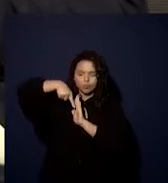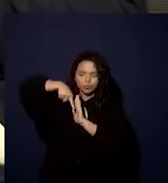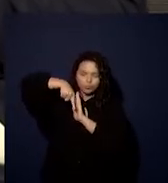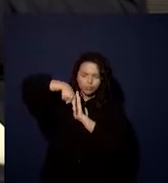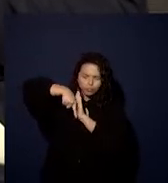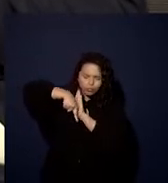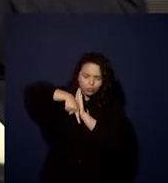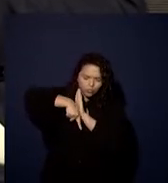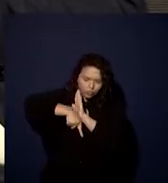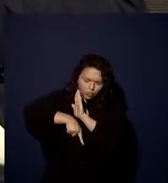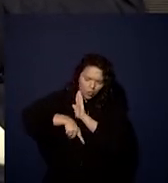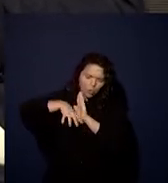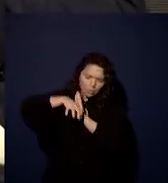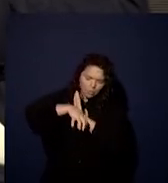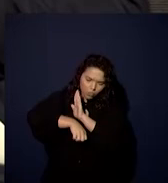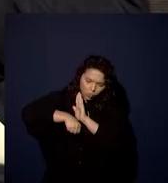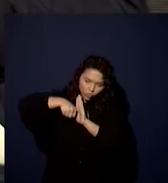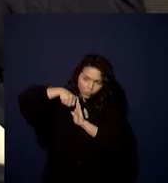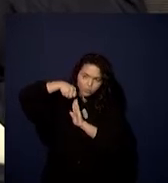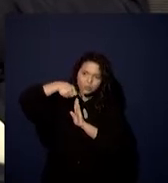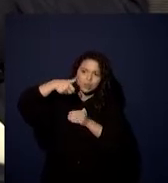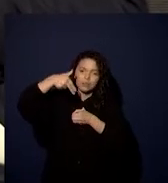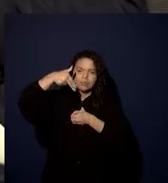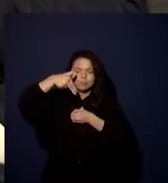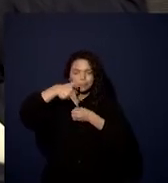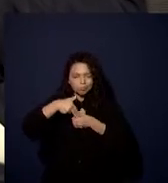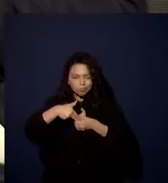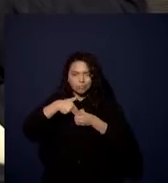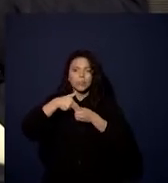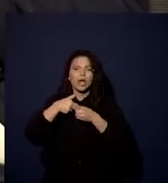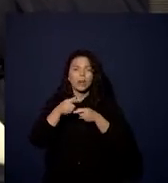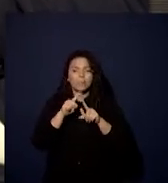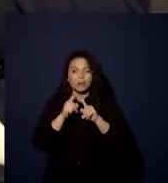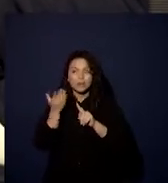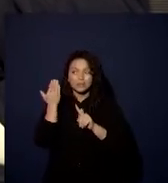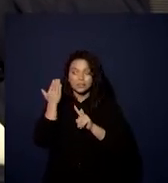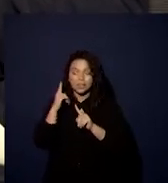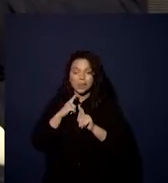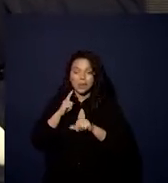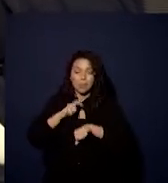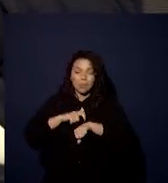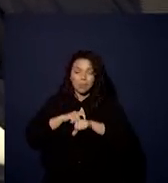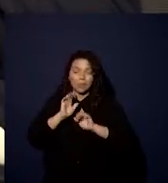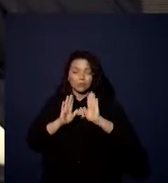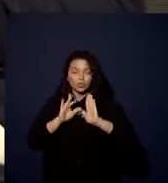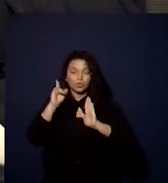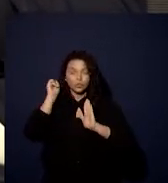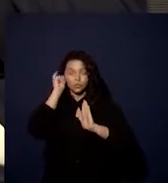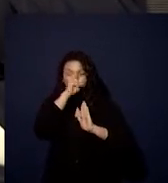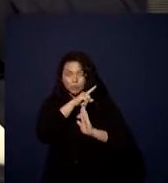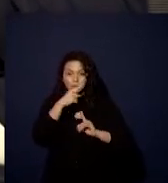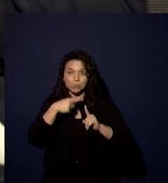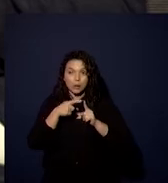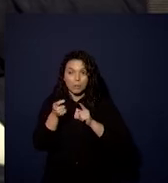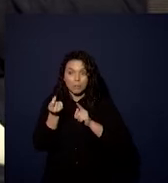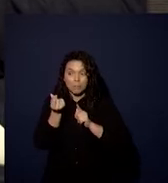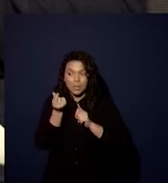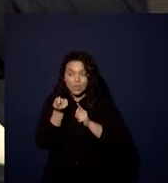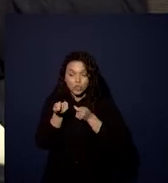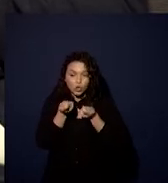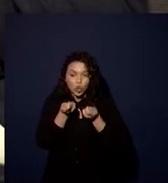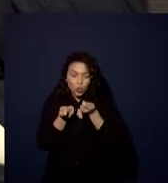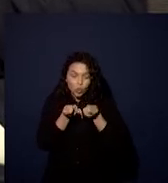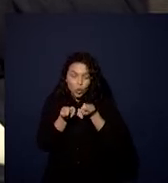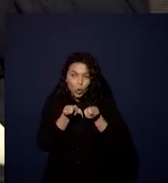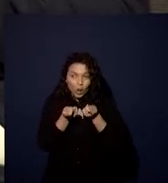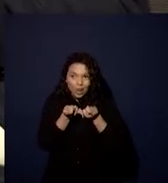momentos muito duros em épocas onde o preço foi muito controlado onde você teve muitas empresas que inclusive não